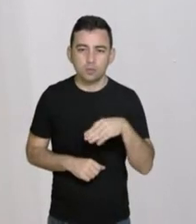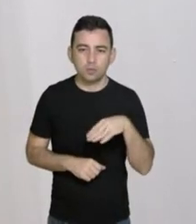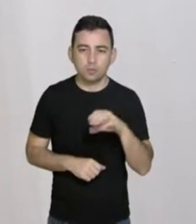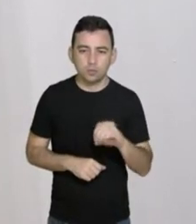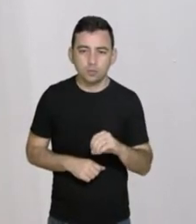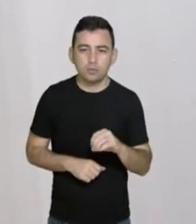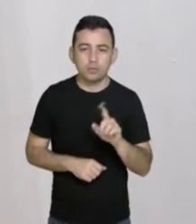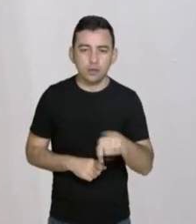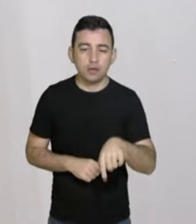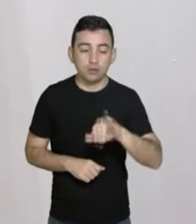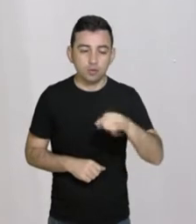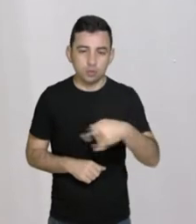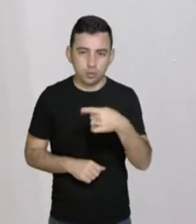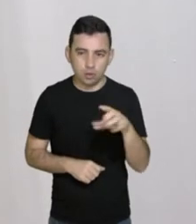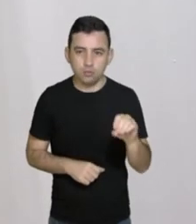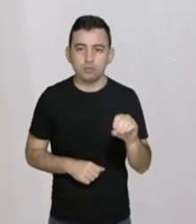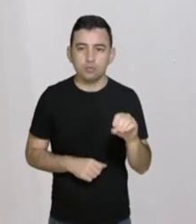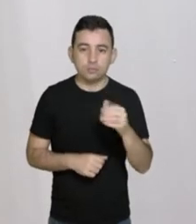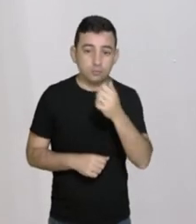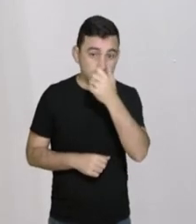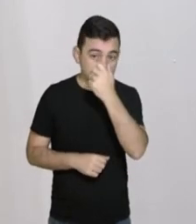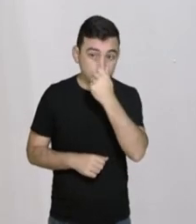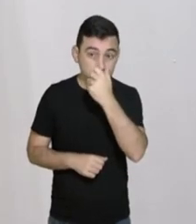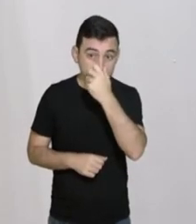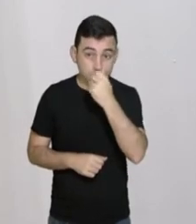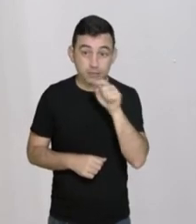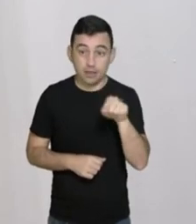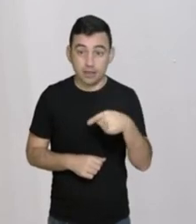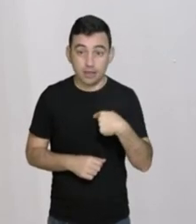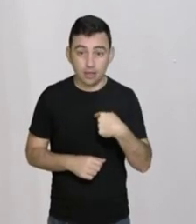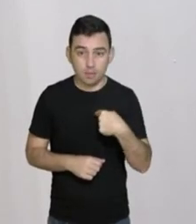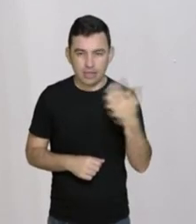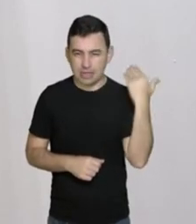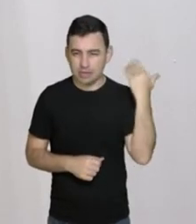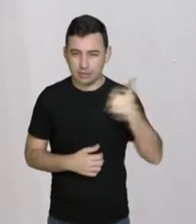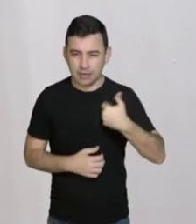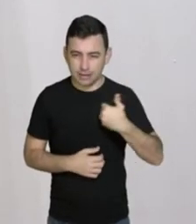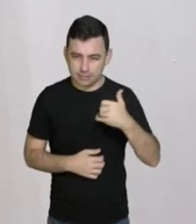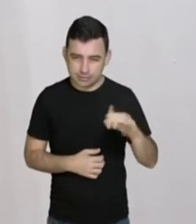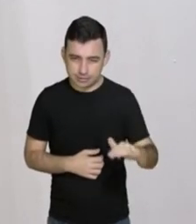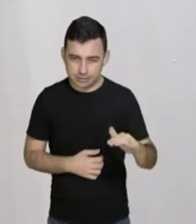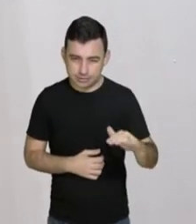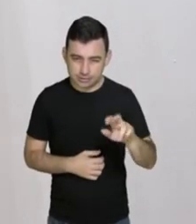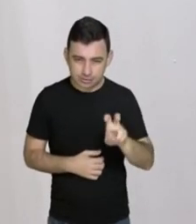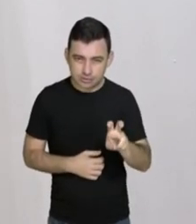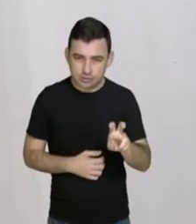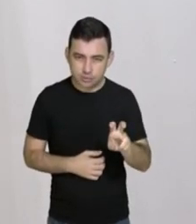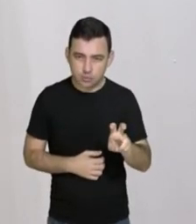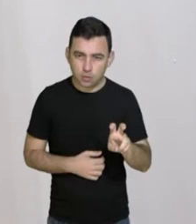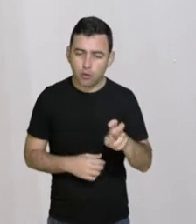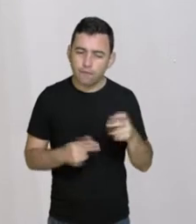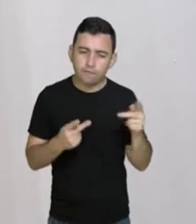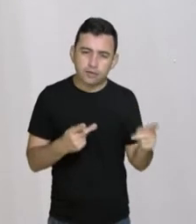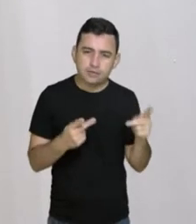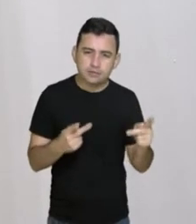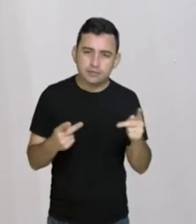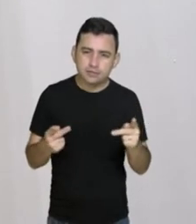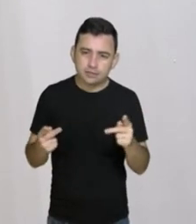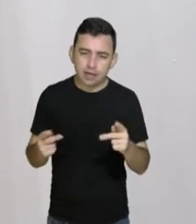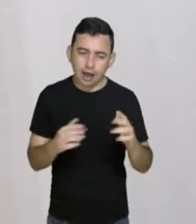João Botega. Com ele, quando eu tinha apenas 5 anos, já visitava as casas dos